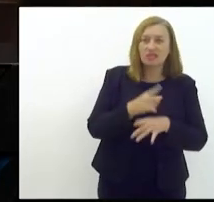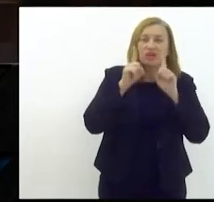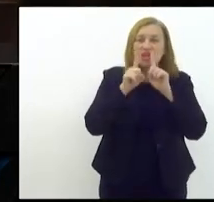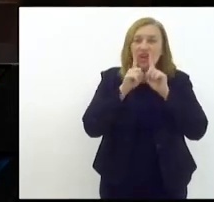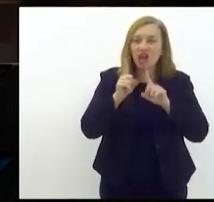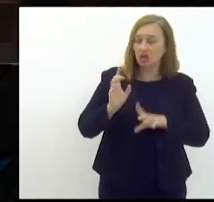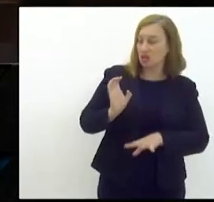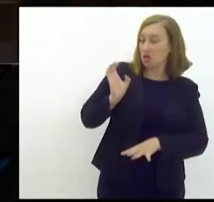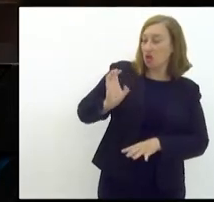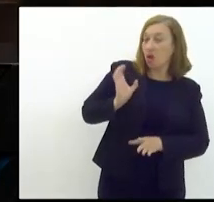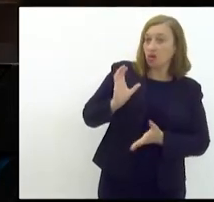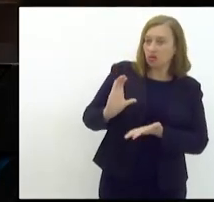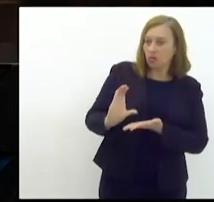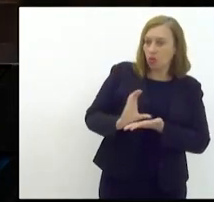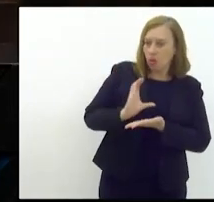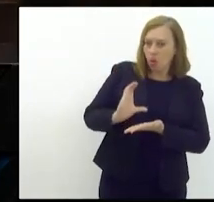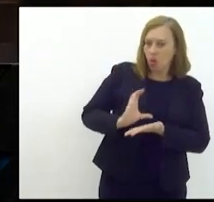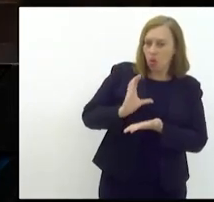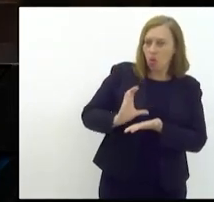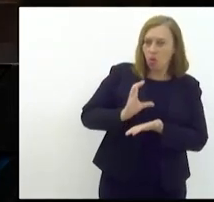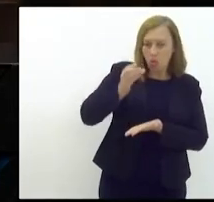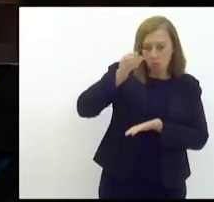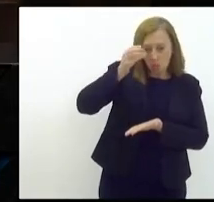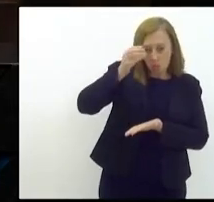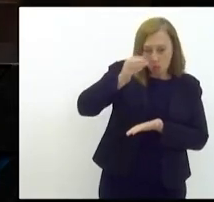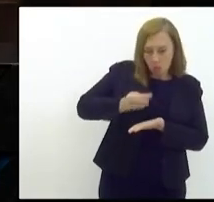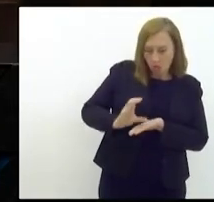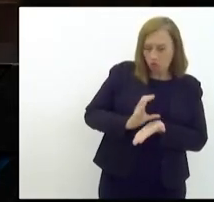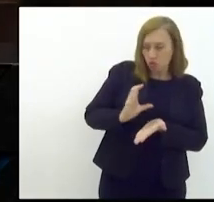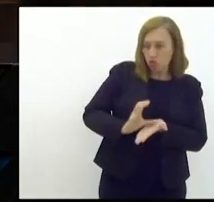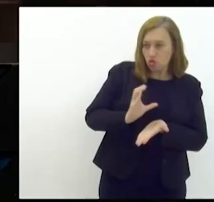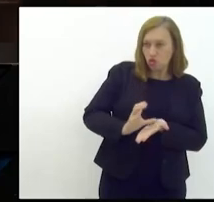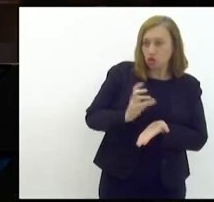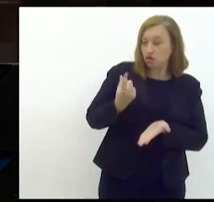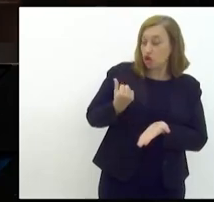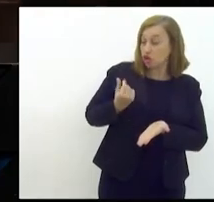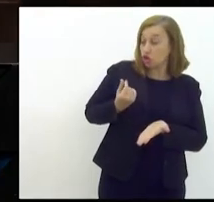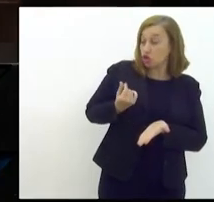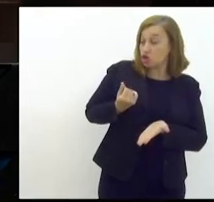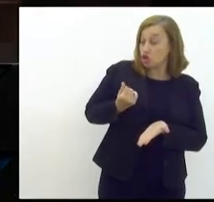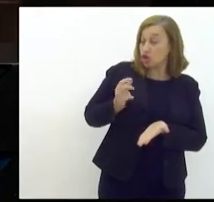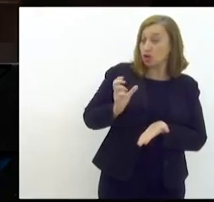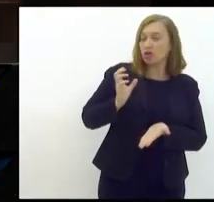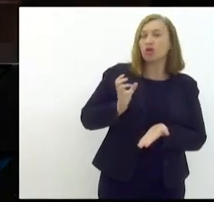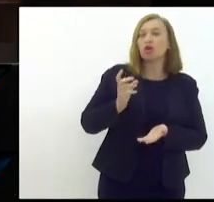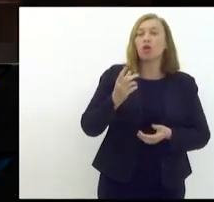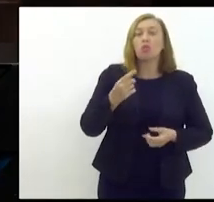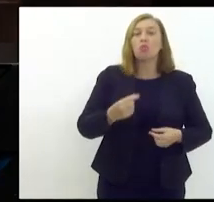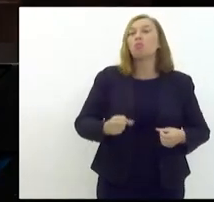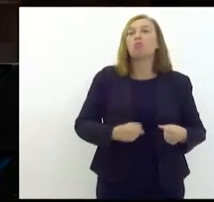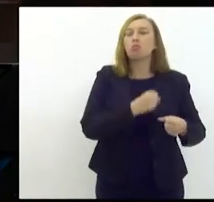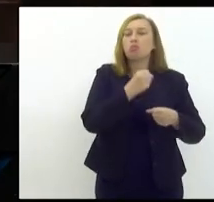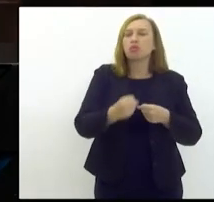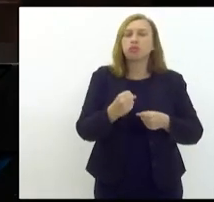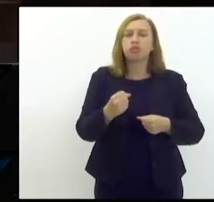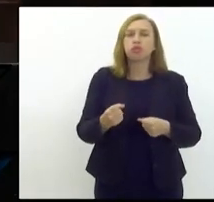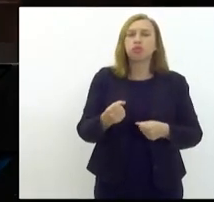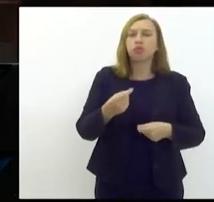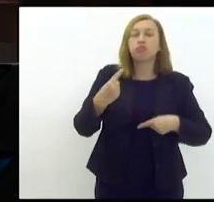você só pensa em dinheiro você só tem projeto de poder político poder Pessoal